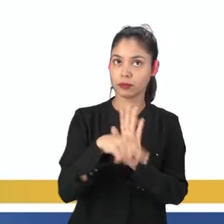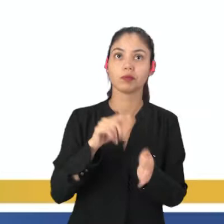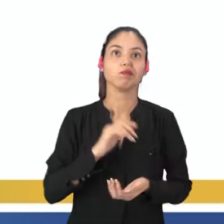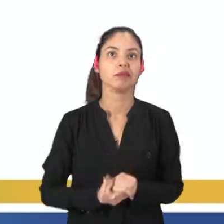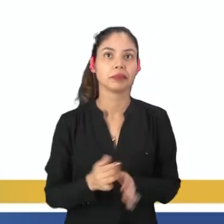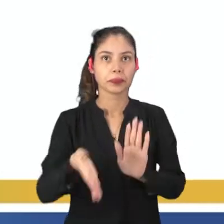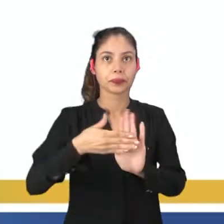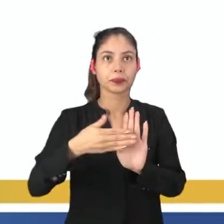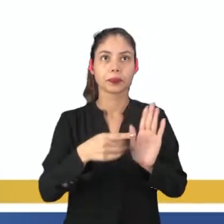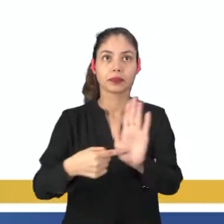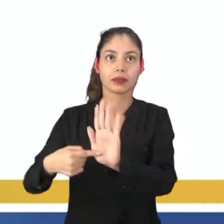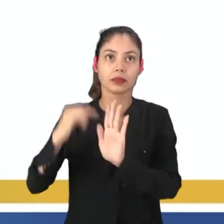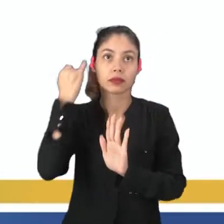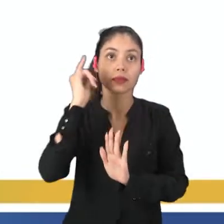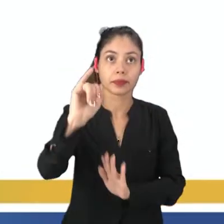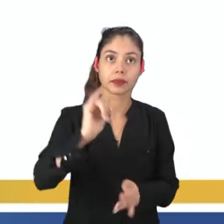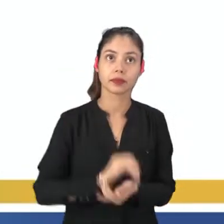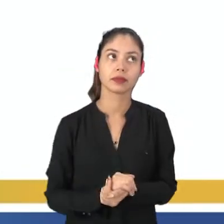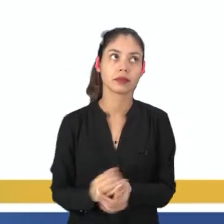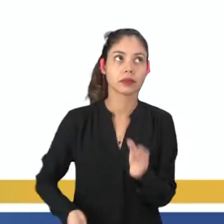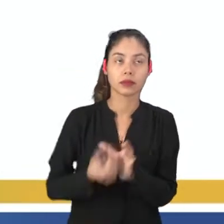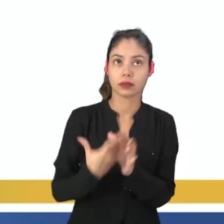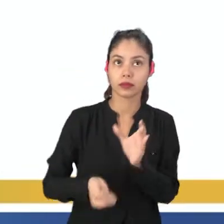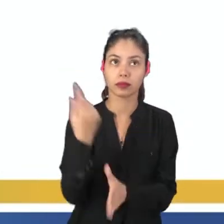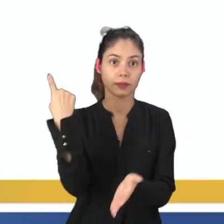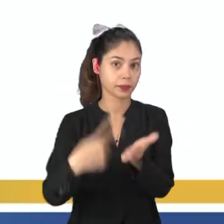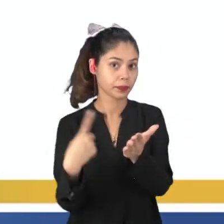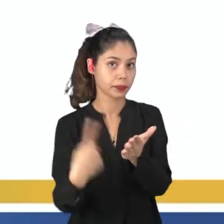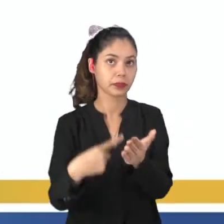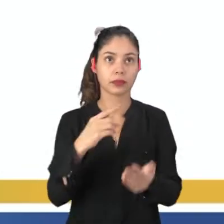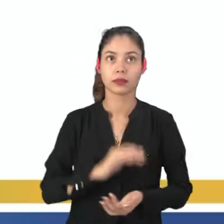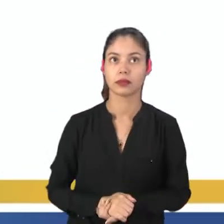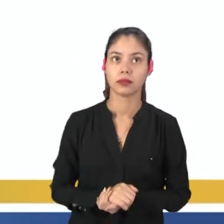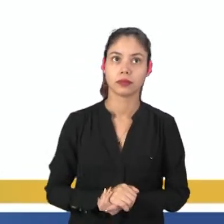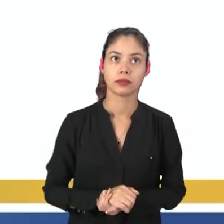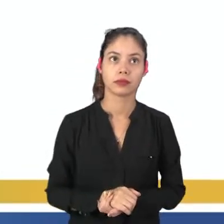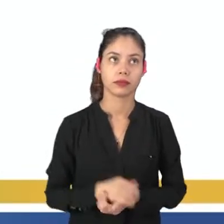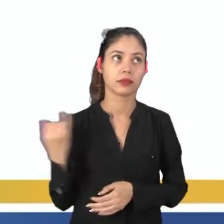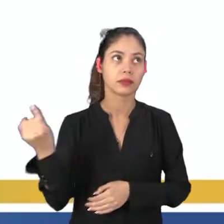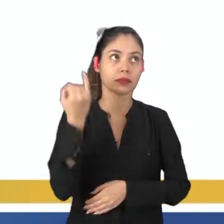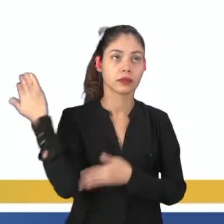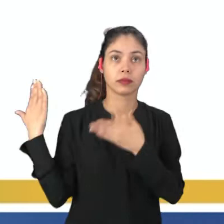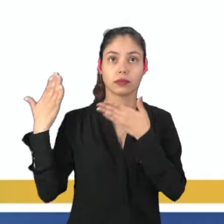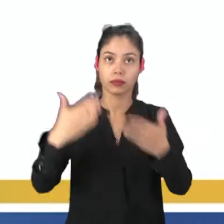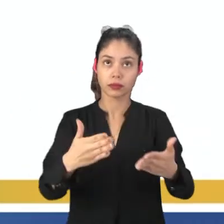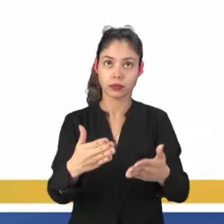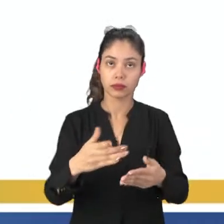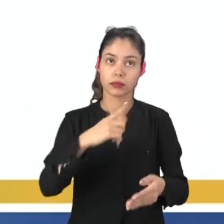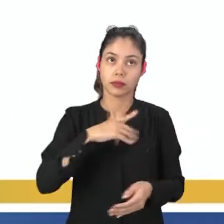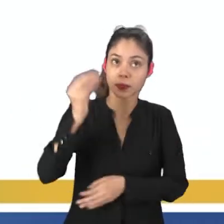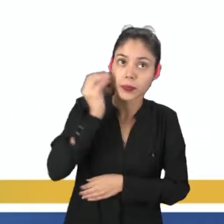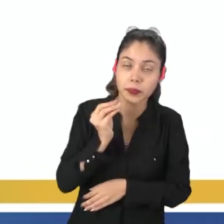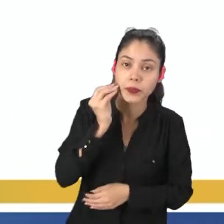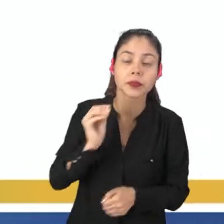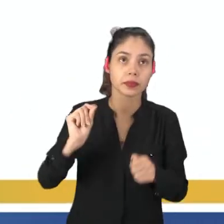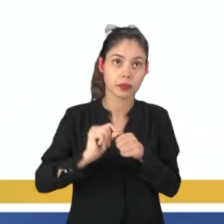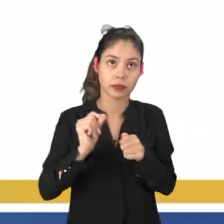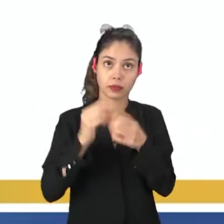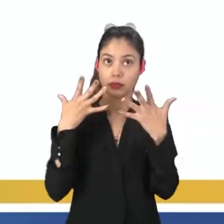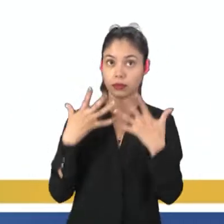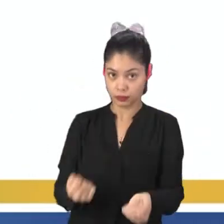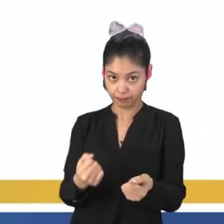por meio do qual se promovem ideias, produtos e marcas. Seu principal objetivo é convencer o